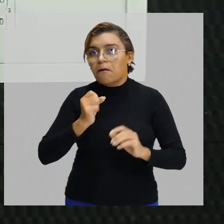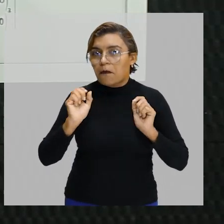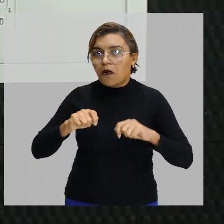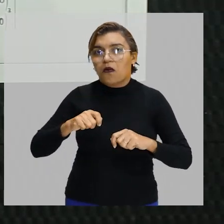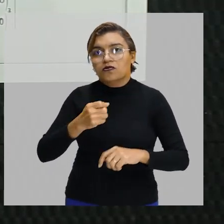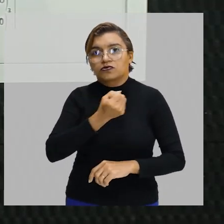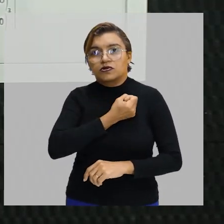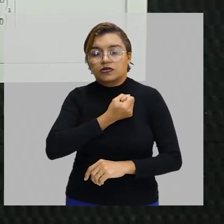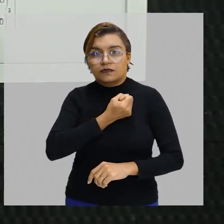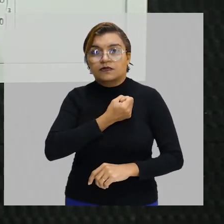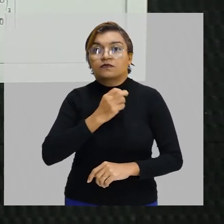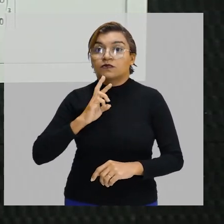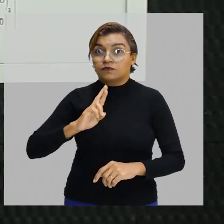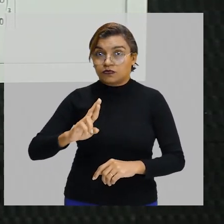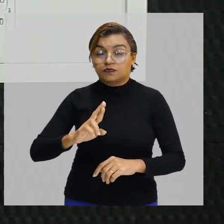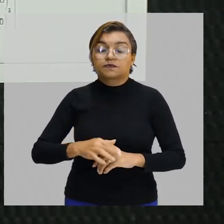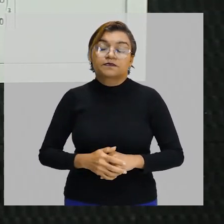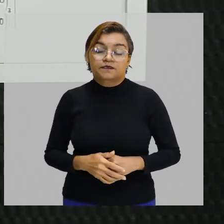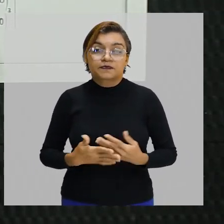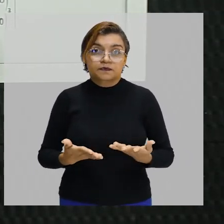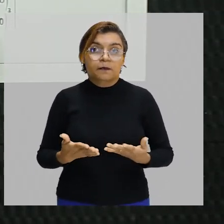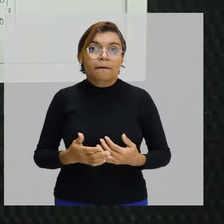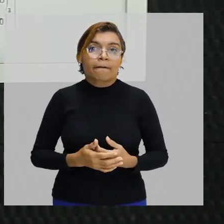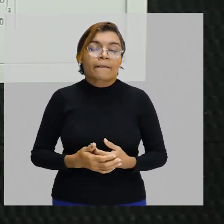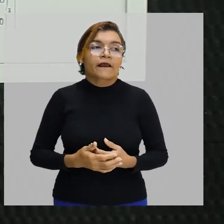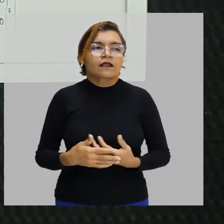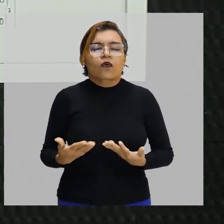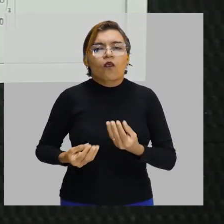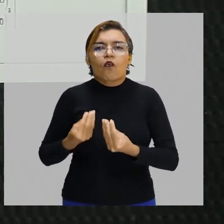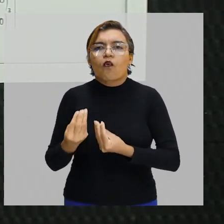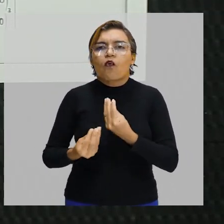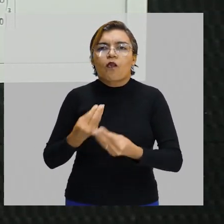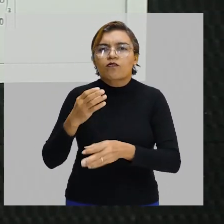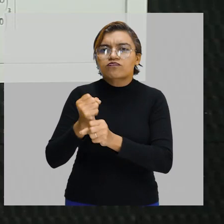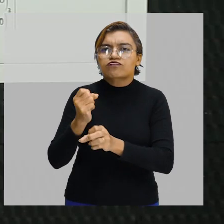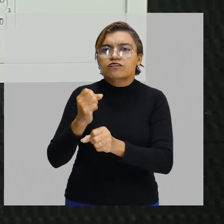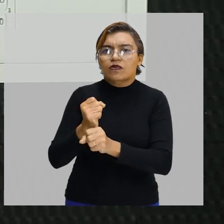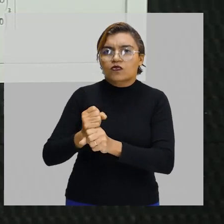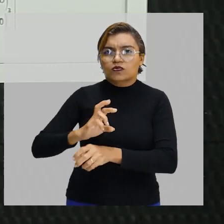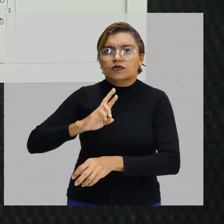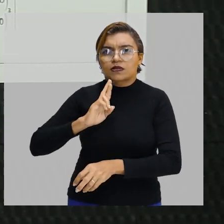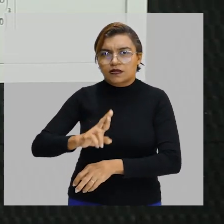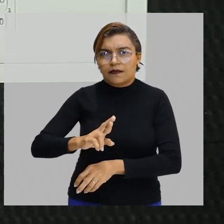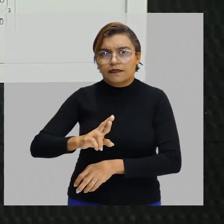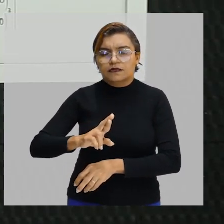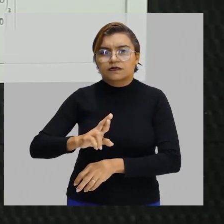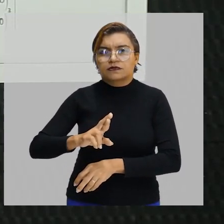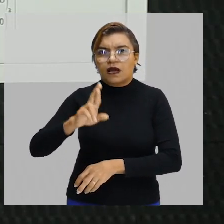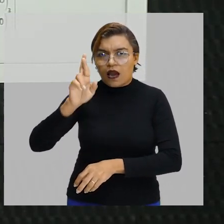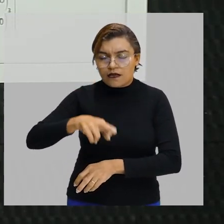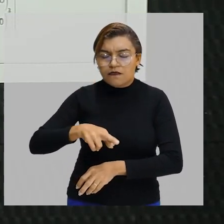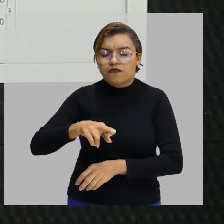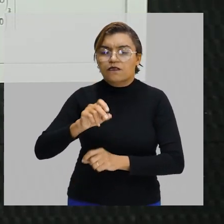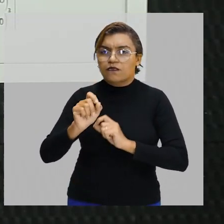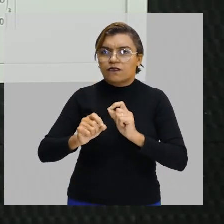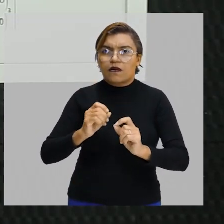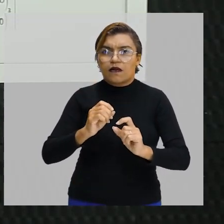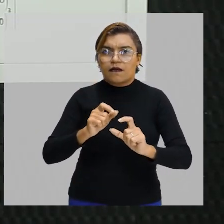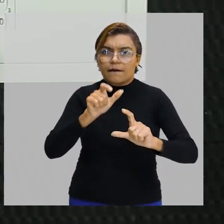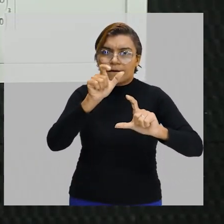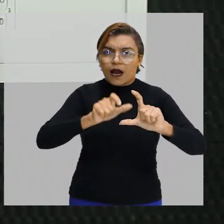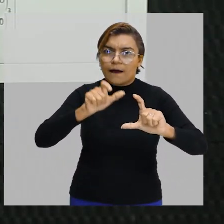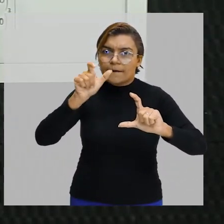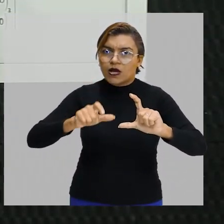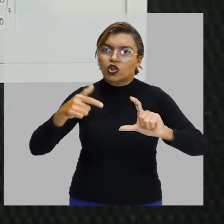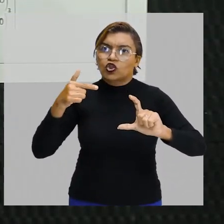como nesse caso aqui. Tá? Então, beleza. Como é que se calcula o determinante de uma matriz de ordem 2? Né? Produto dos